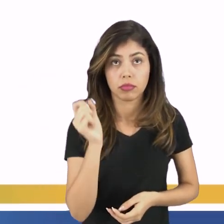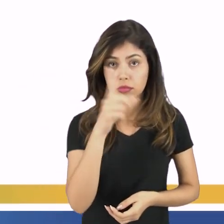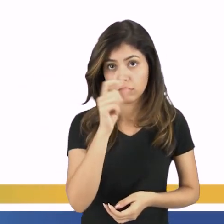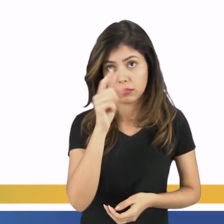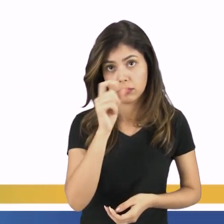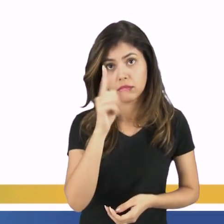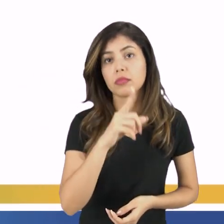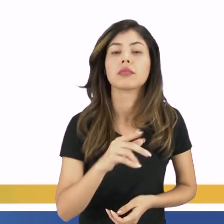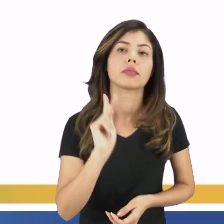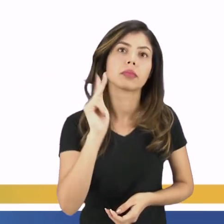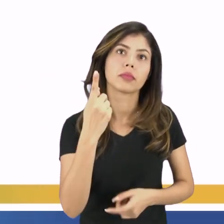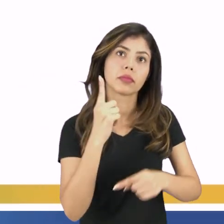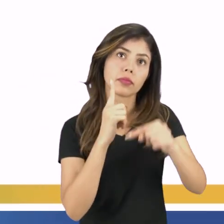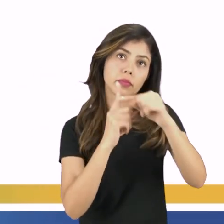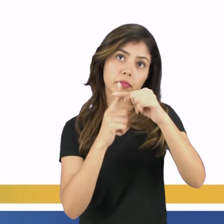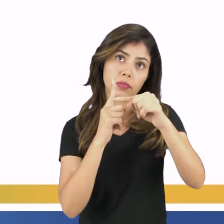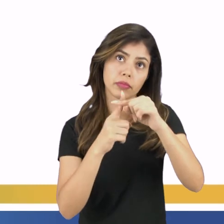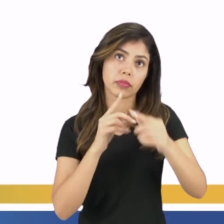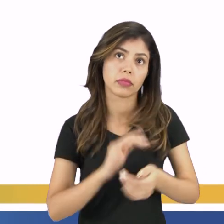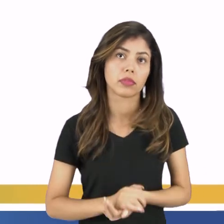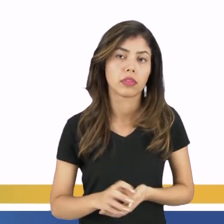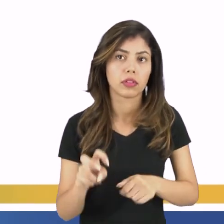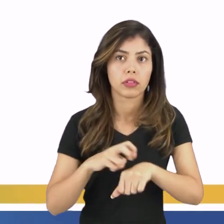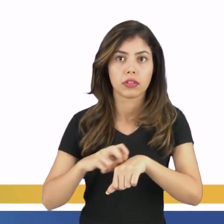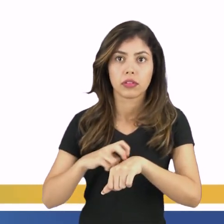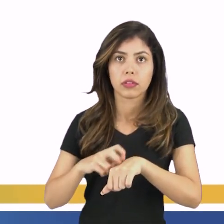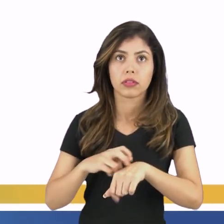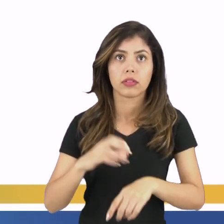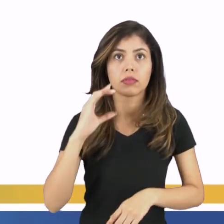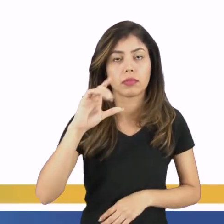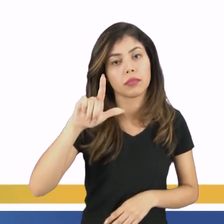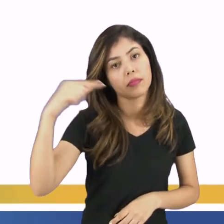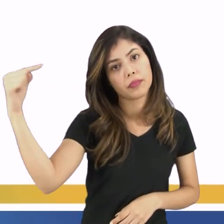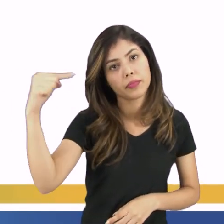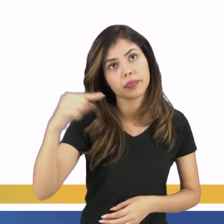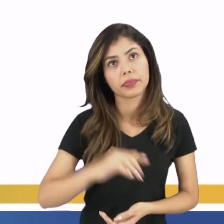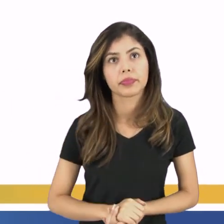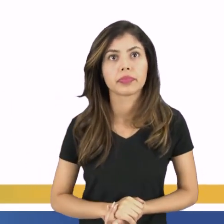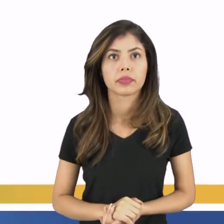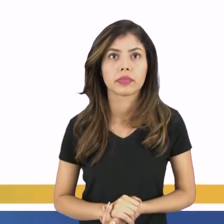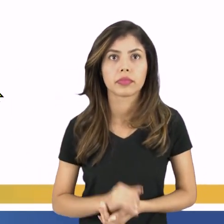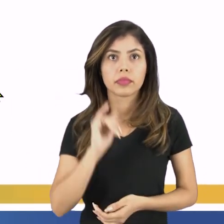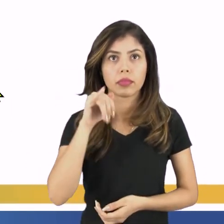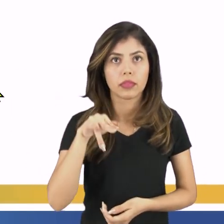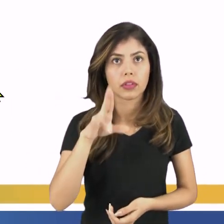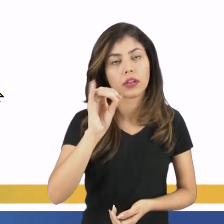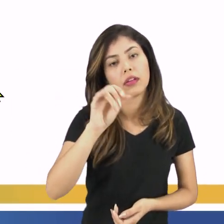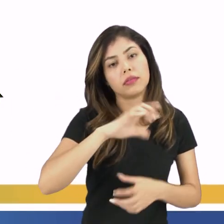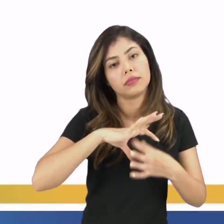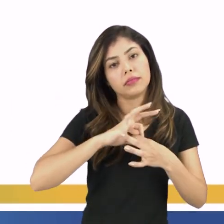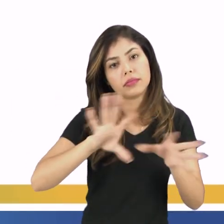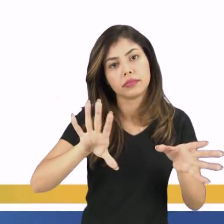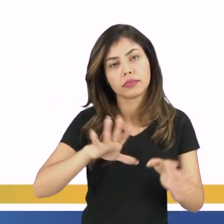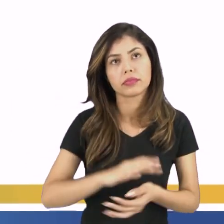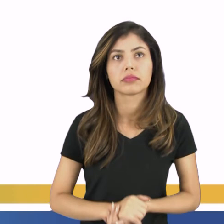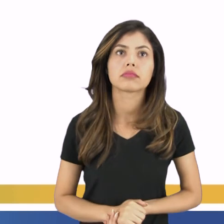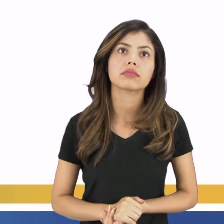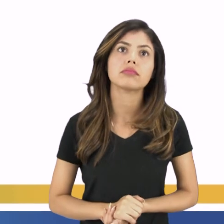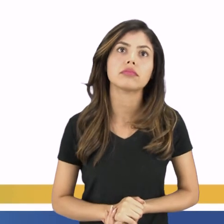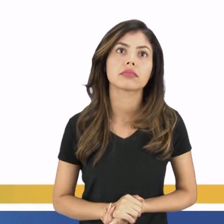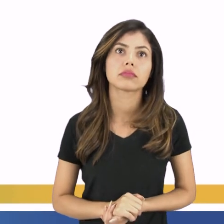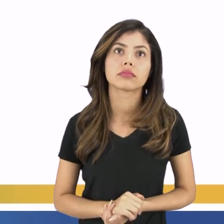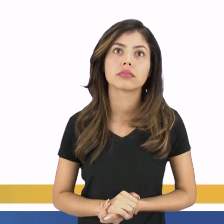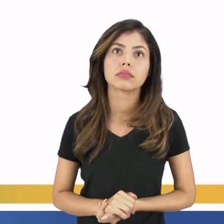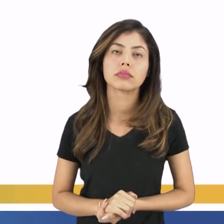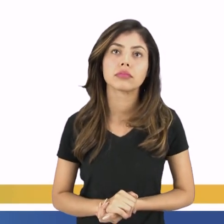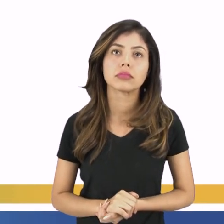azulzinho H+, e de verde Cl-. Então, nós temos aqui a presença de íons livres. Então, a reação